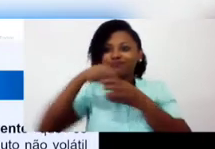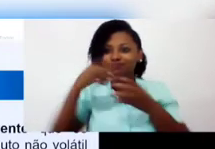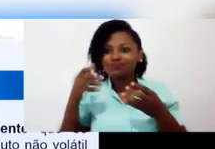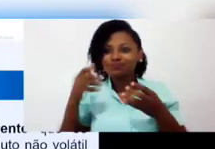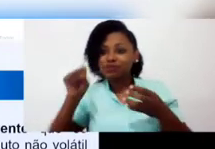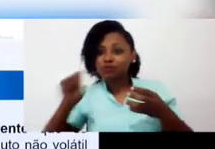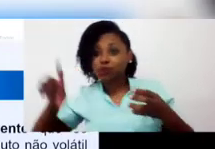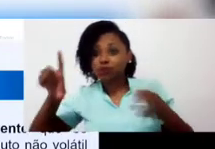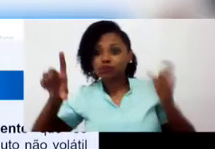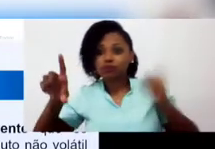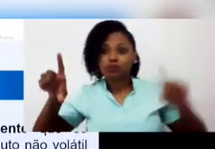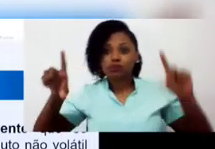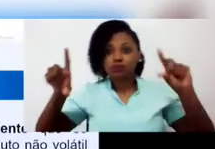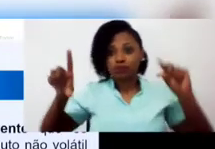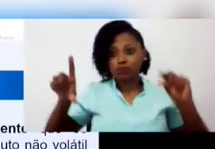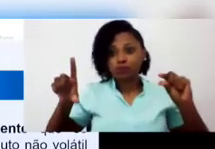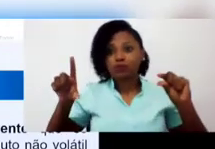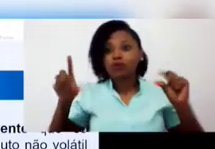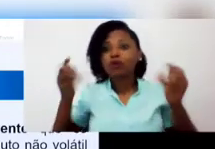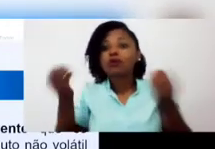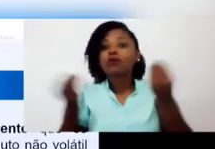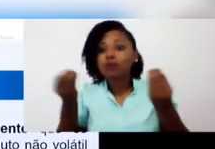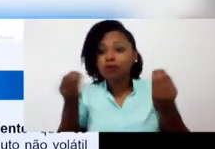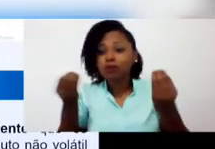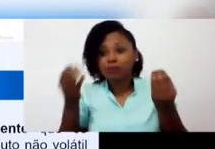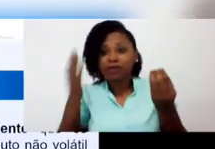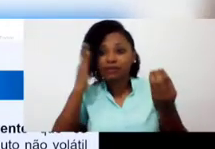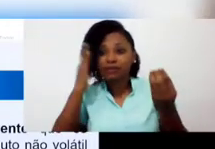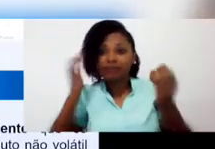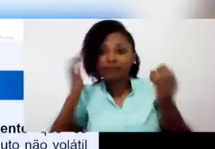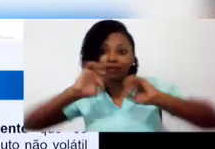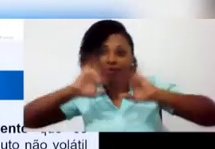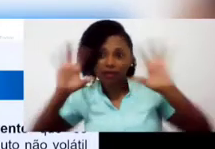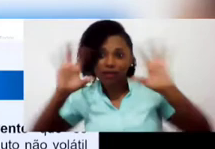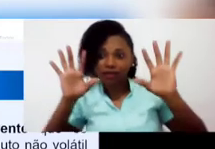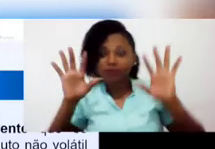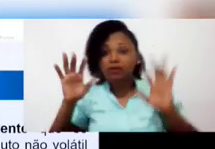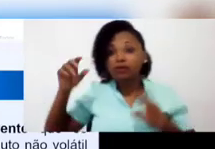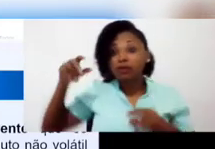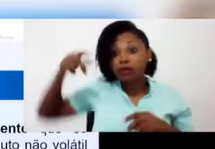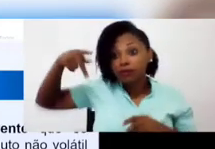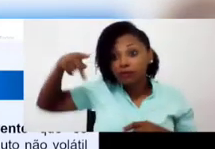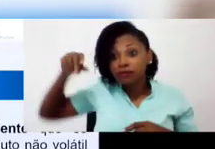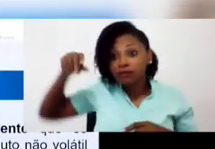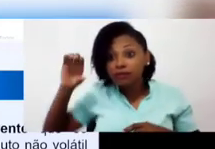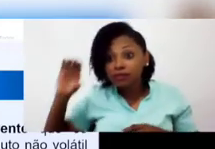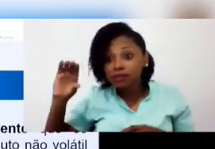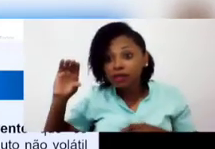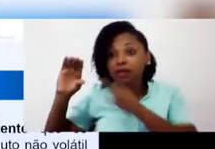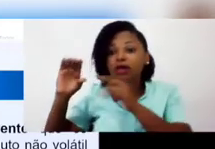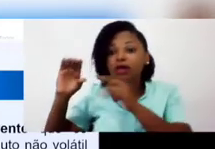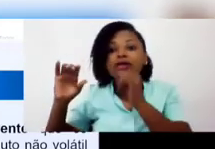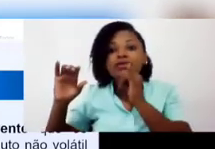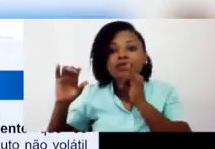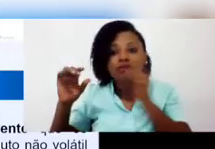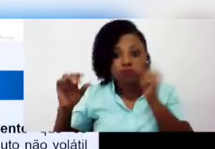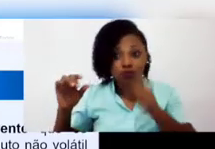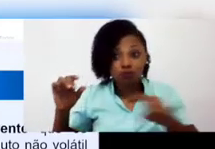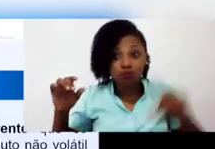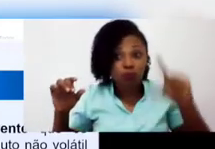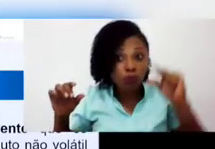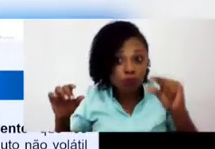que percebemos quando é adicionado um soluto não volátil a um solvente. Em outras palavras, propriedades coligativas é